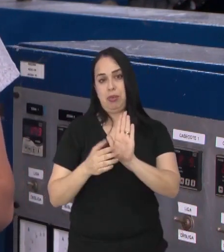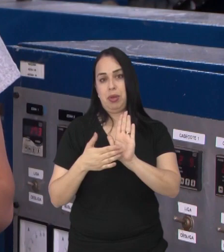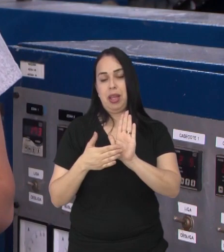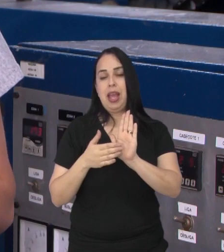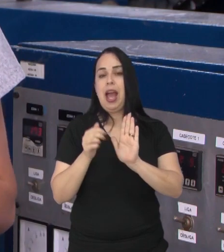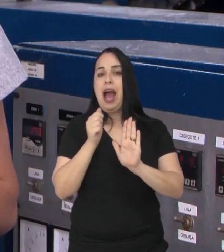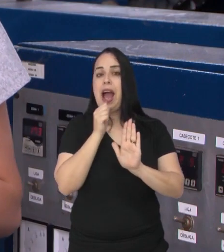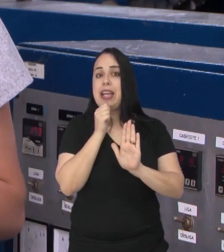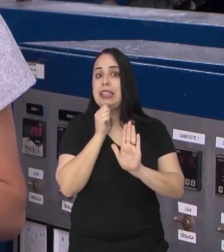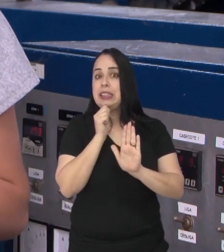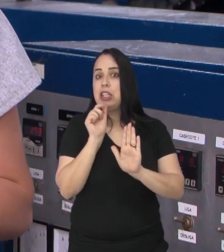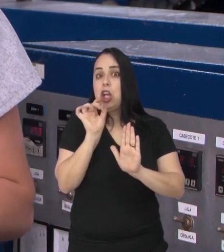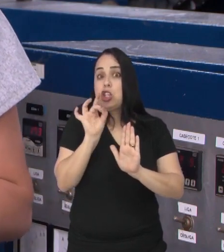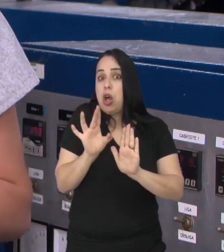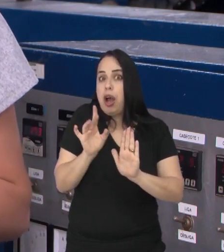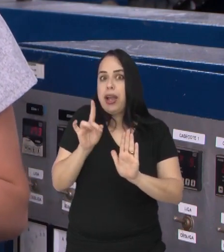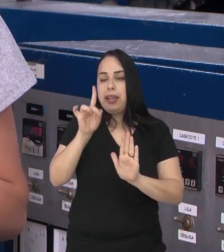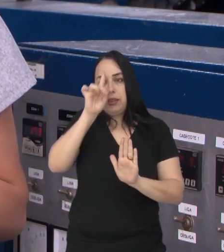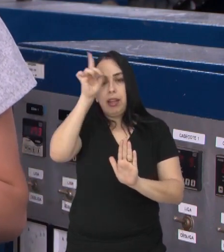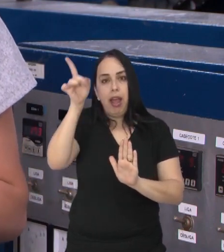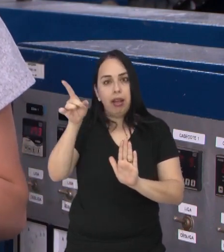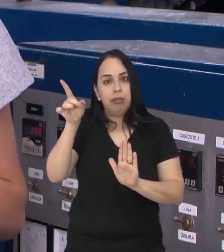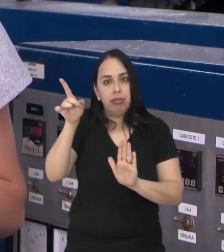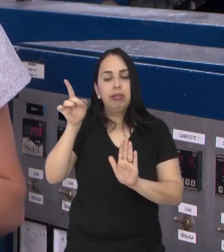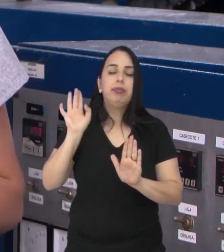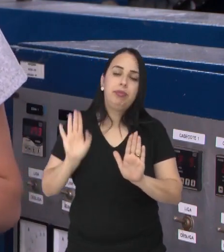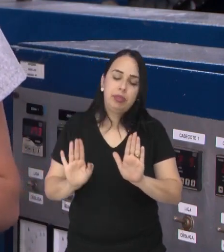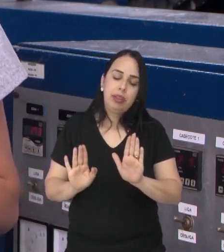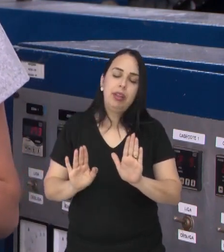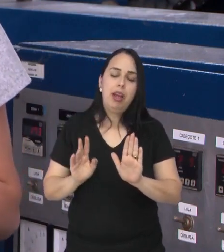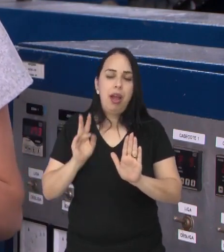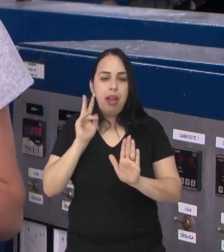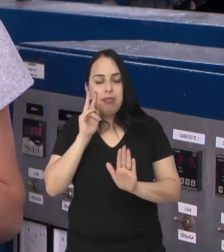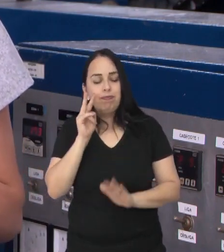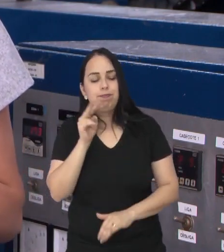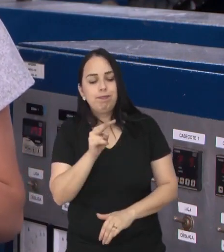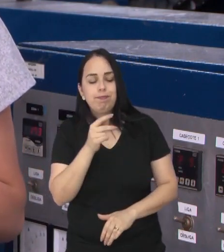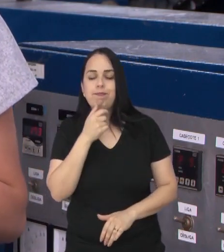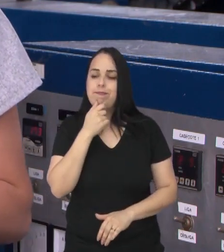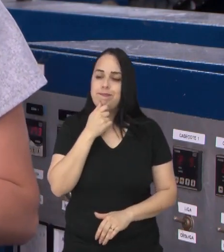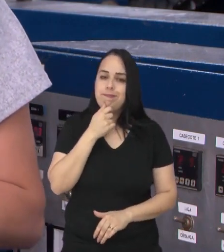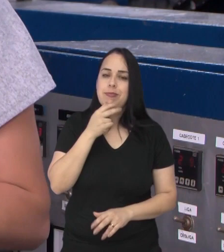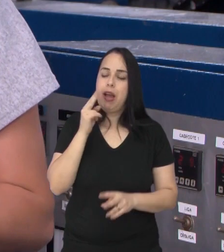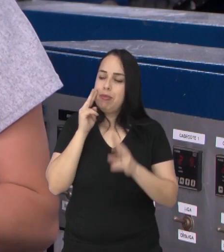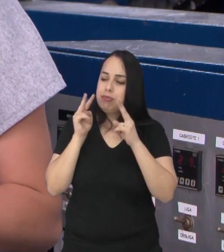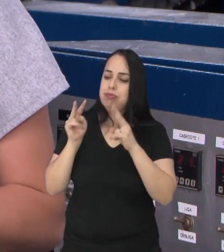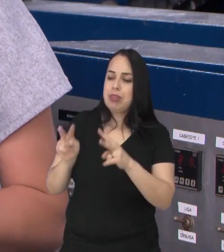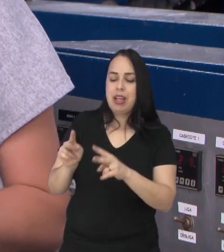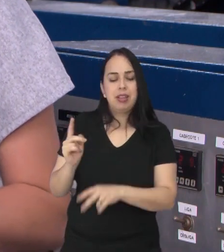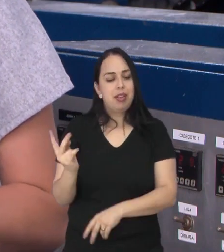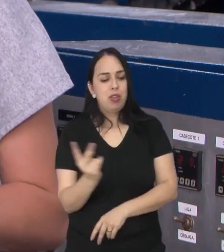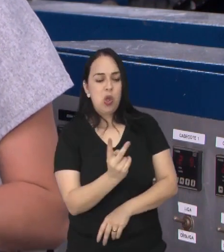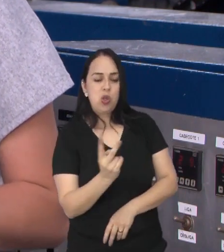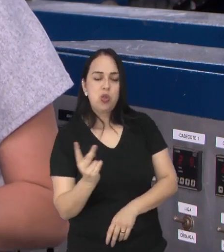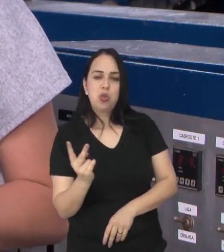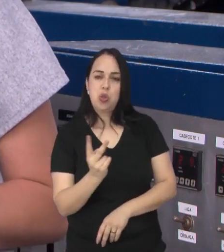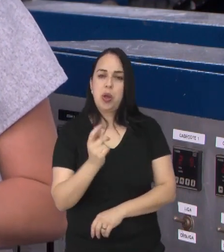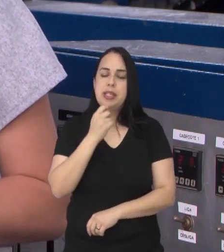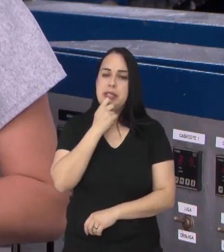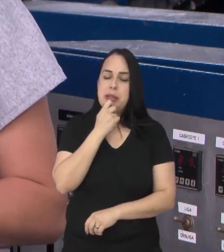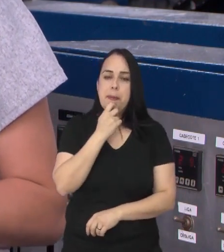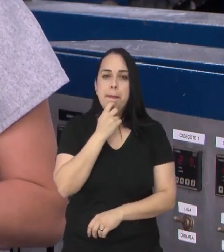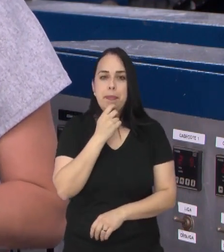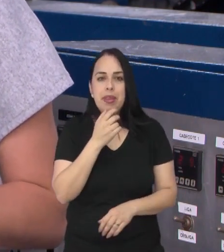O Janela Única, que por enquanto está no plano das ideias do governo de São Paulo, enxerga a